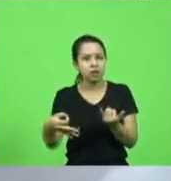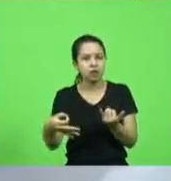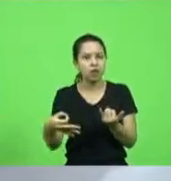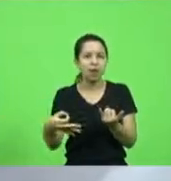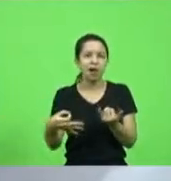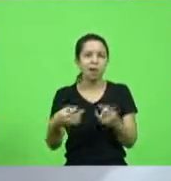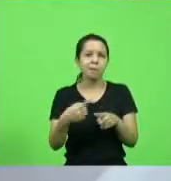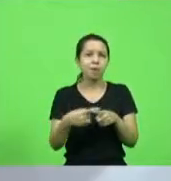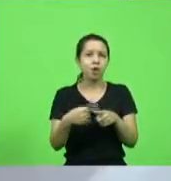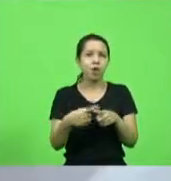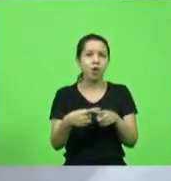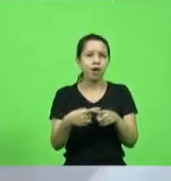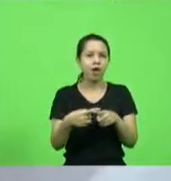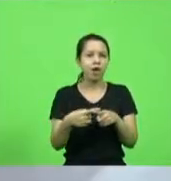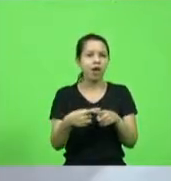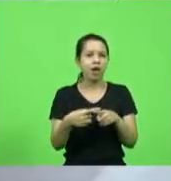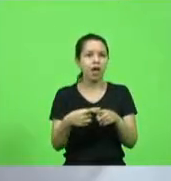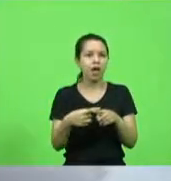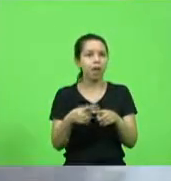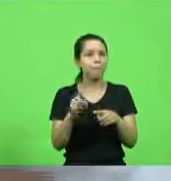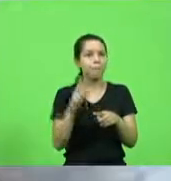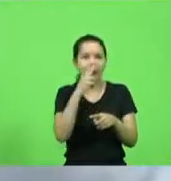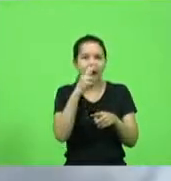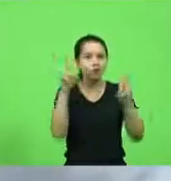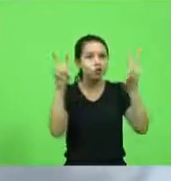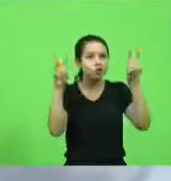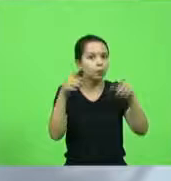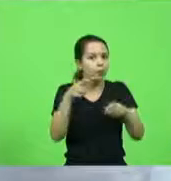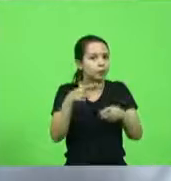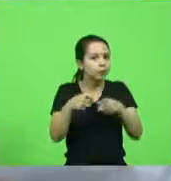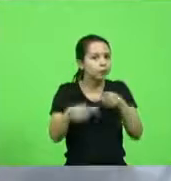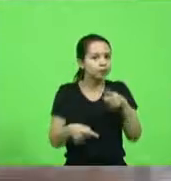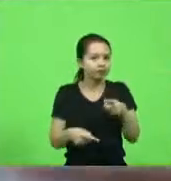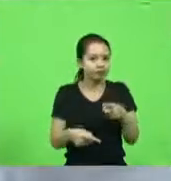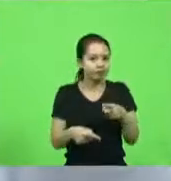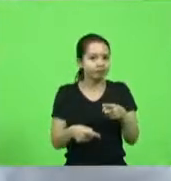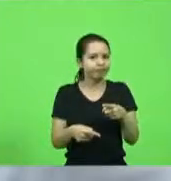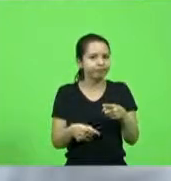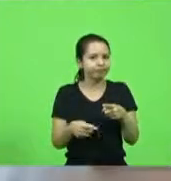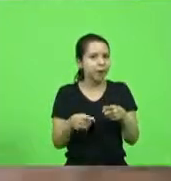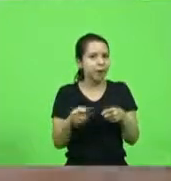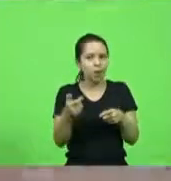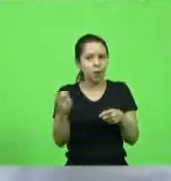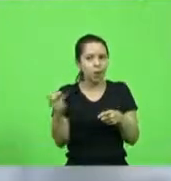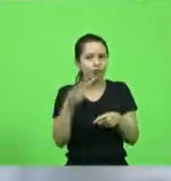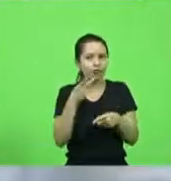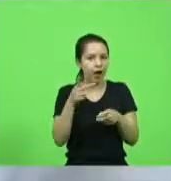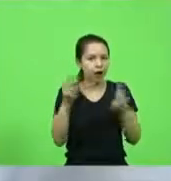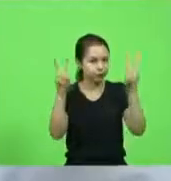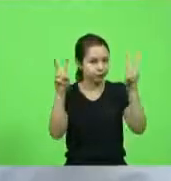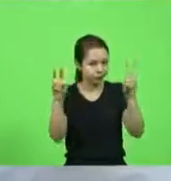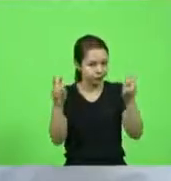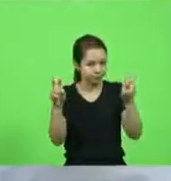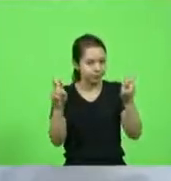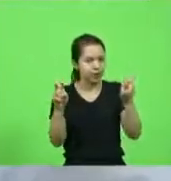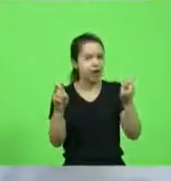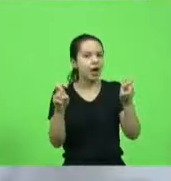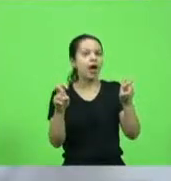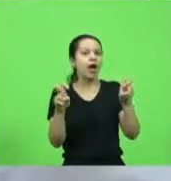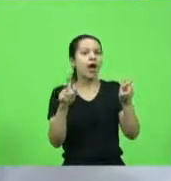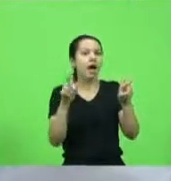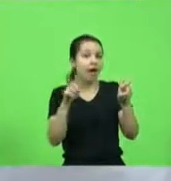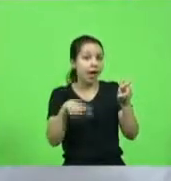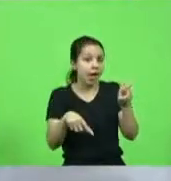gente toca no assunto, que são os problemas intracórporis. Algumas coisas que tem para melhorar a velocidade de